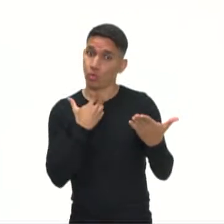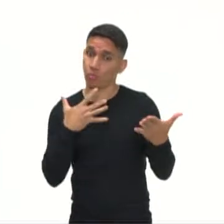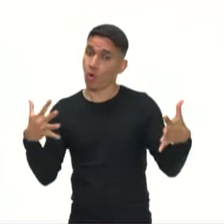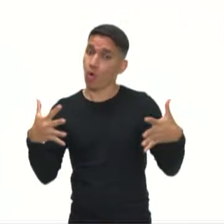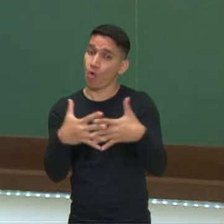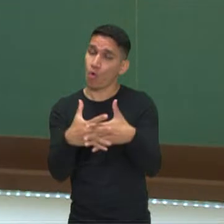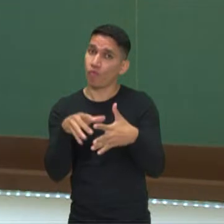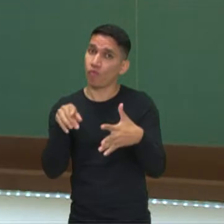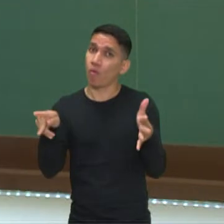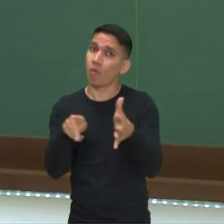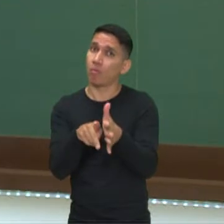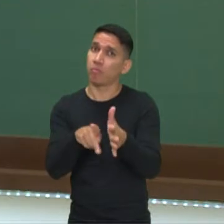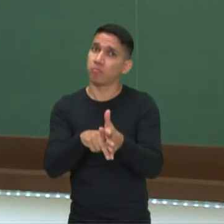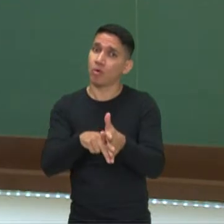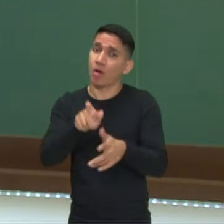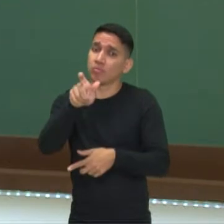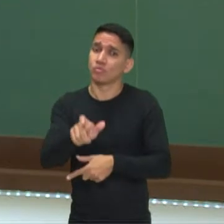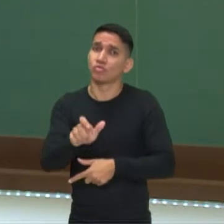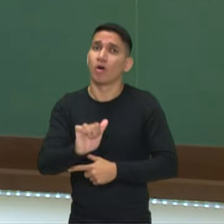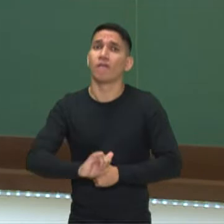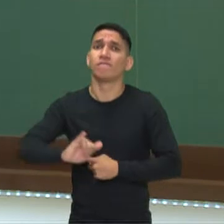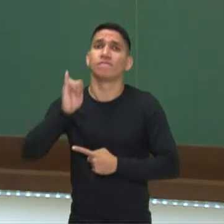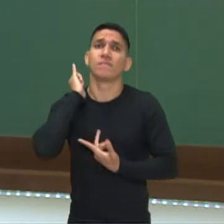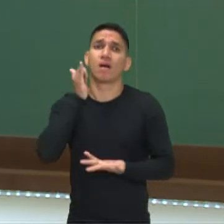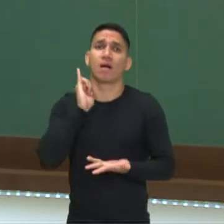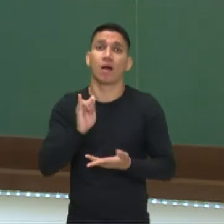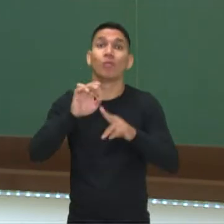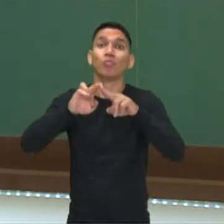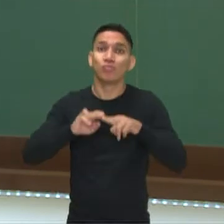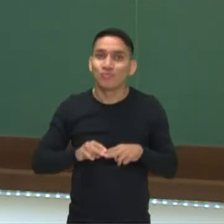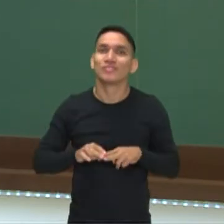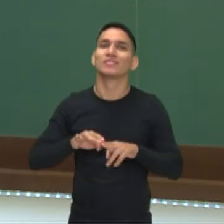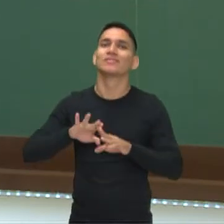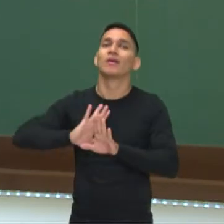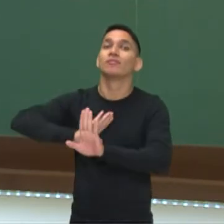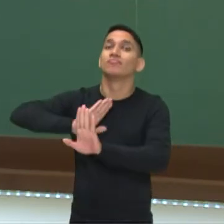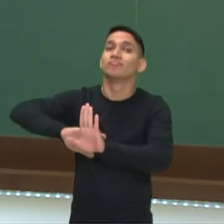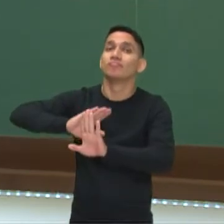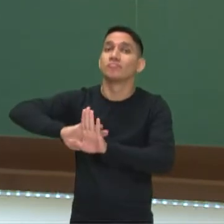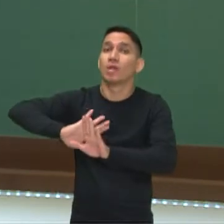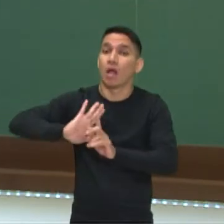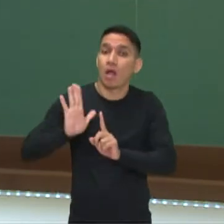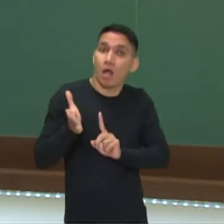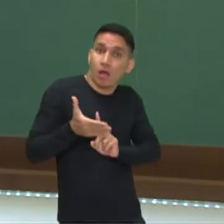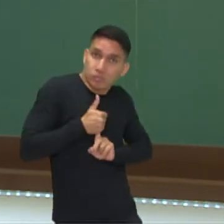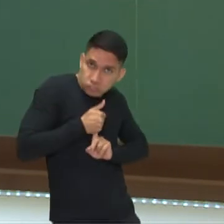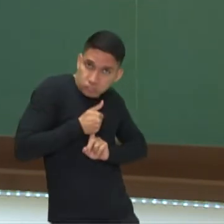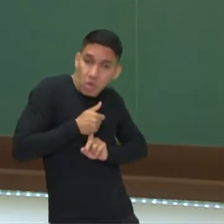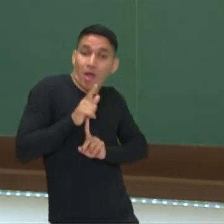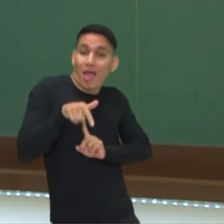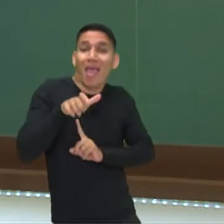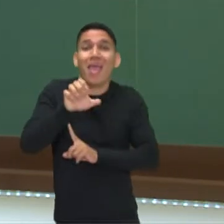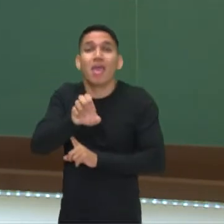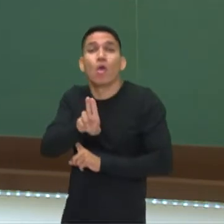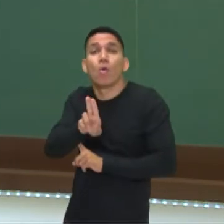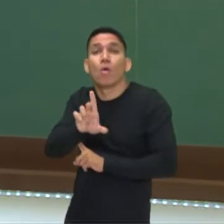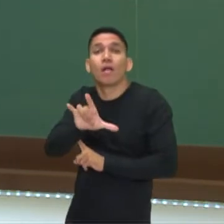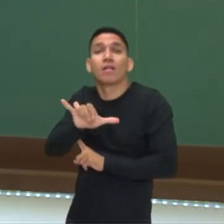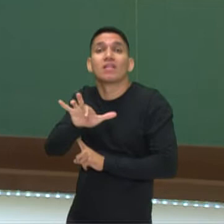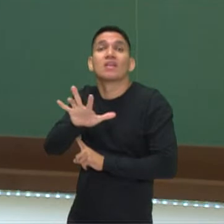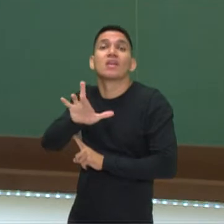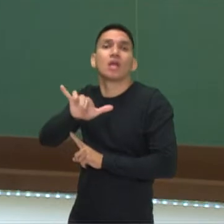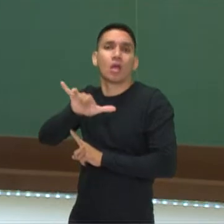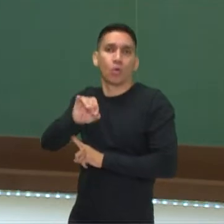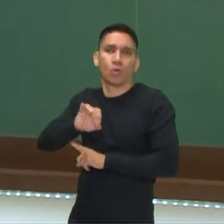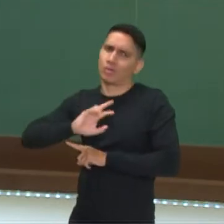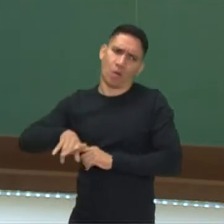a voz do poema. Então, a voz do poema nós chamamos de eu lírico. Não é o próprio poeta, ou seja, a autora. Então,